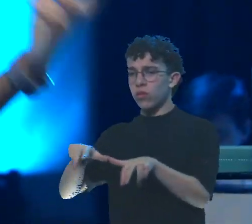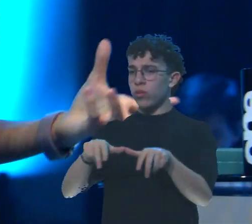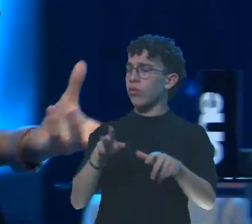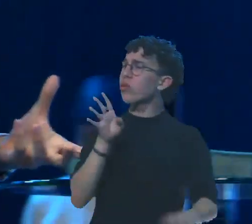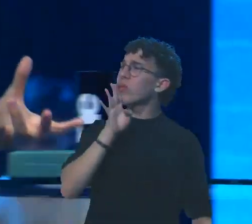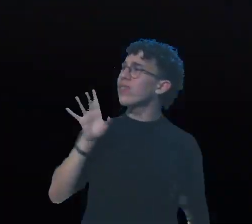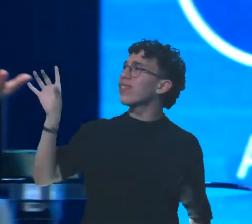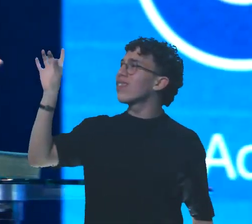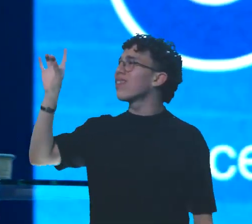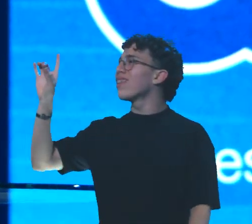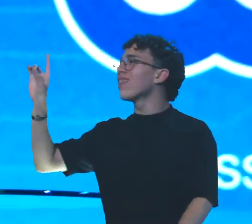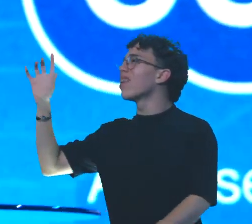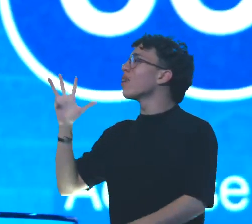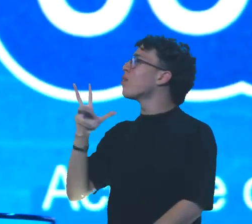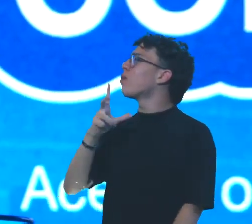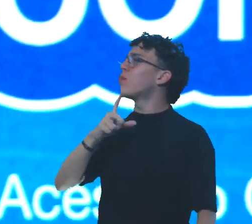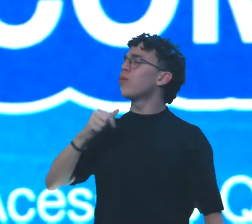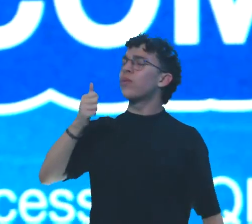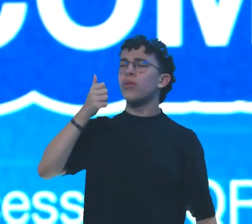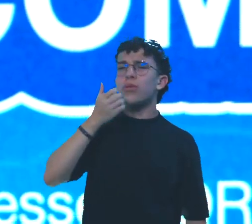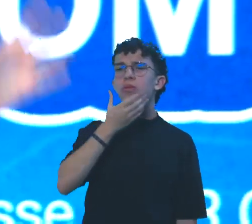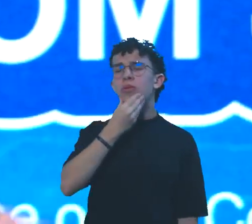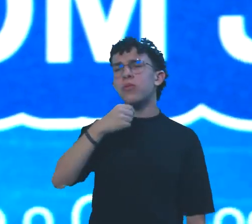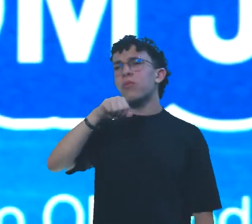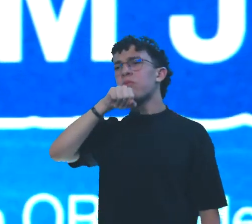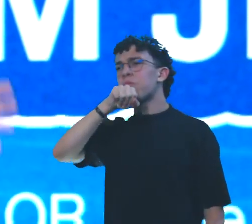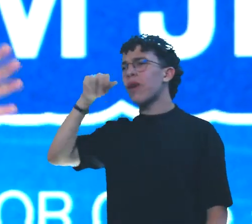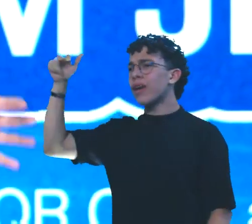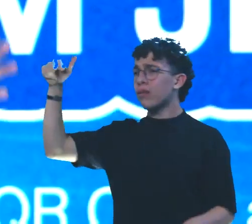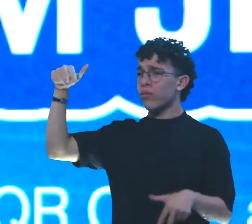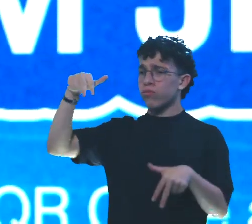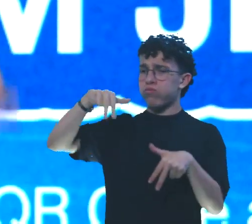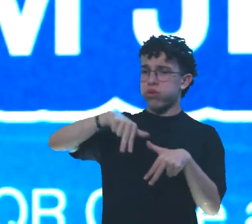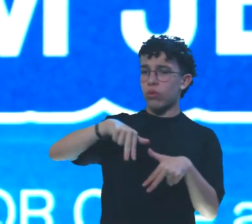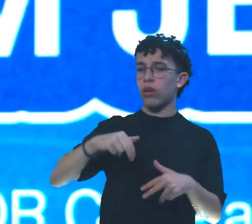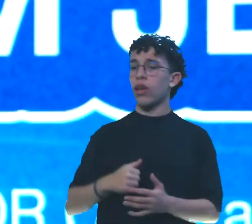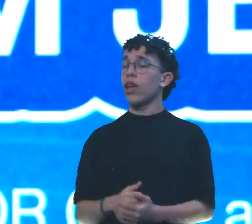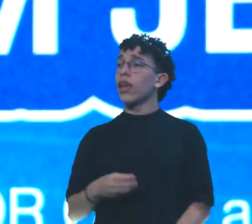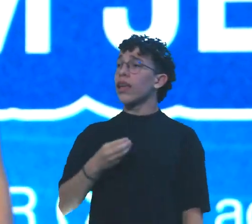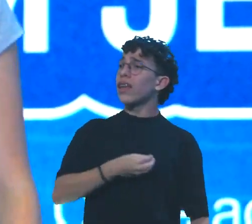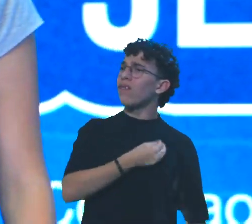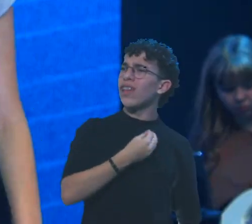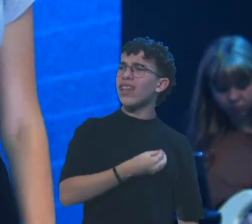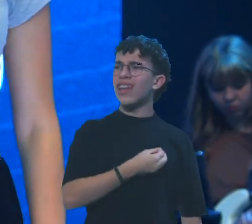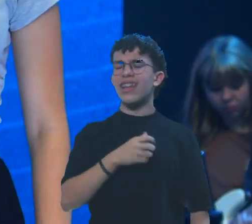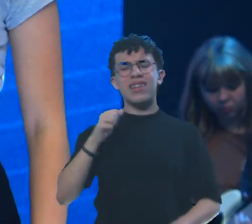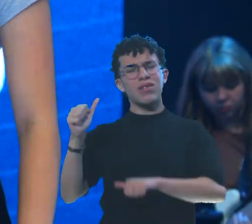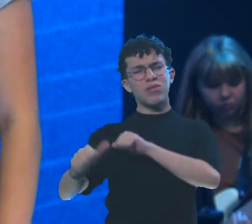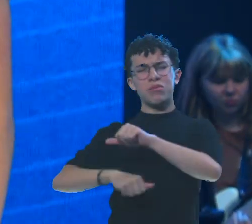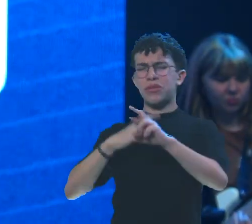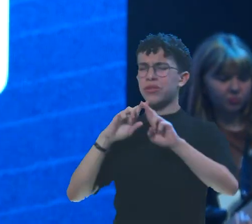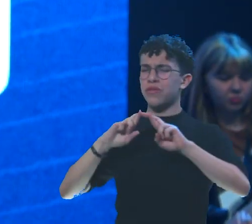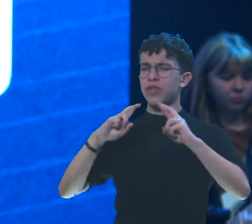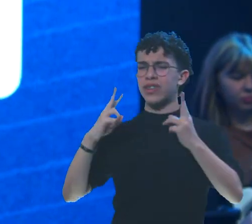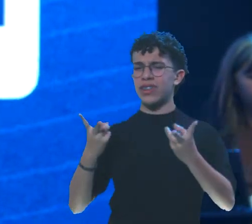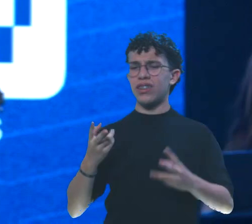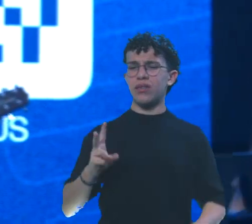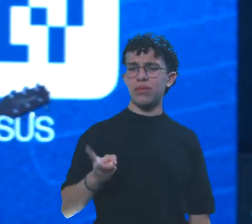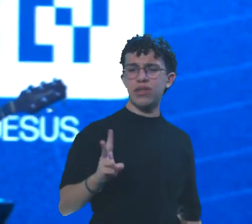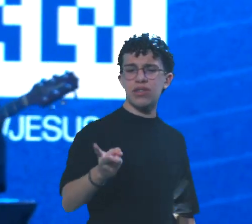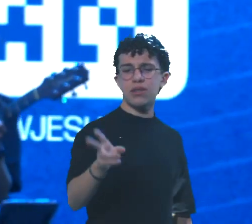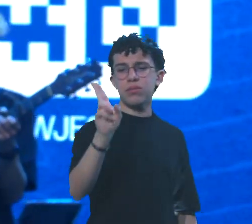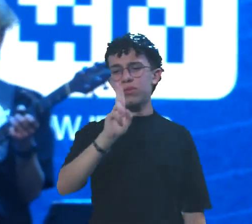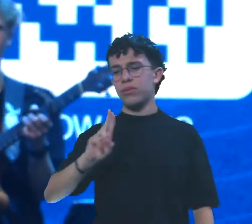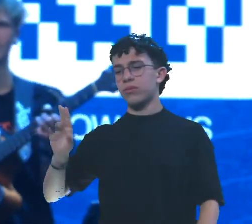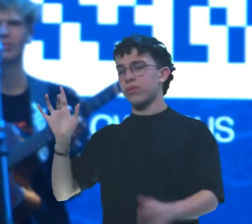Pai presente, e que a vida delas nunca mais seja a mesma. Em nome de